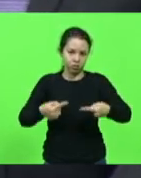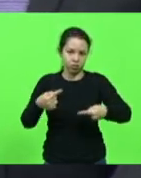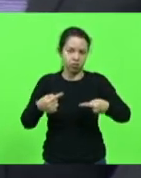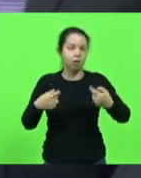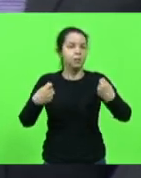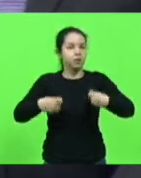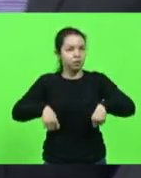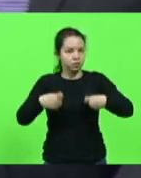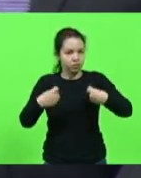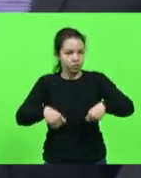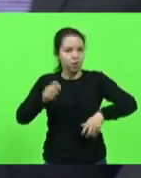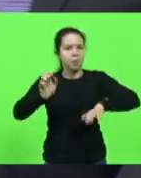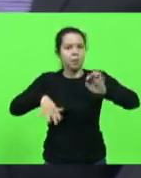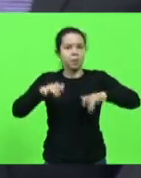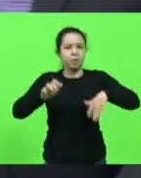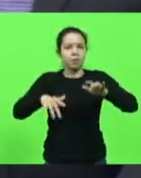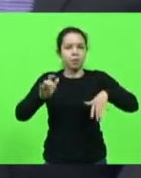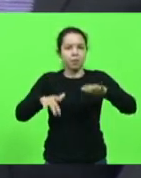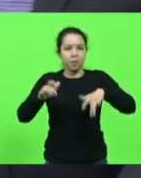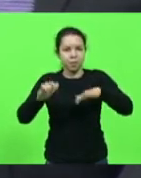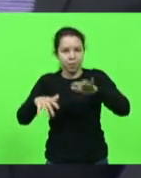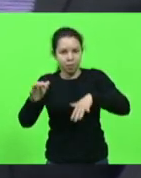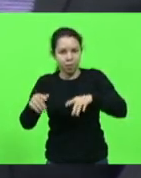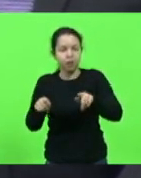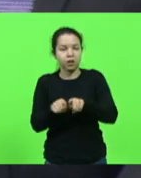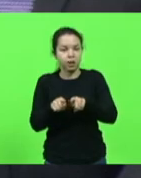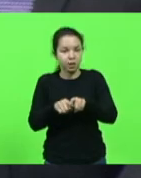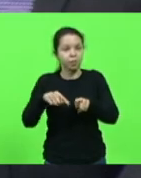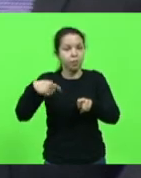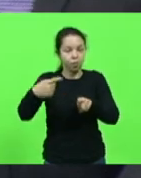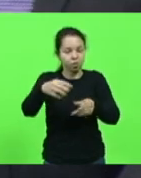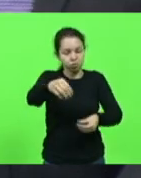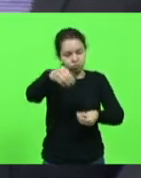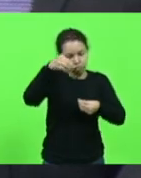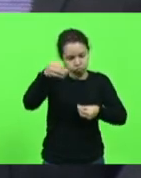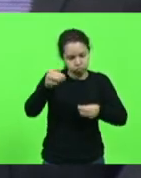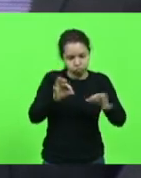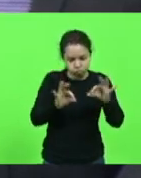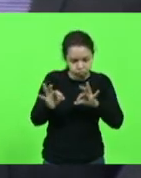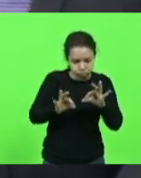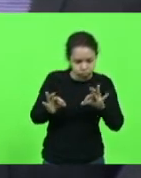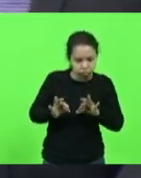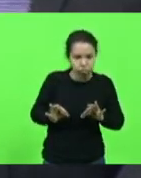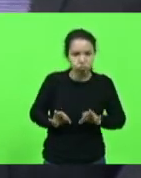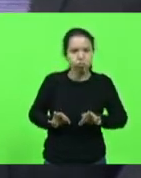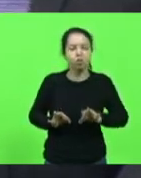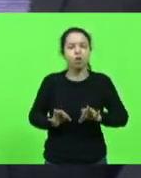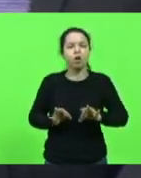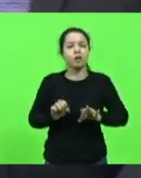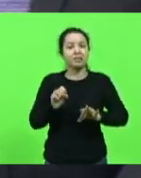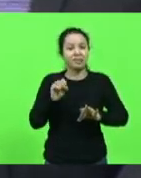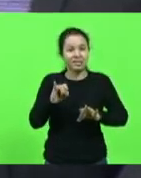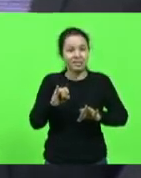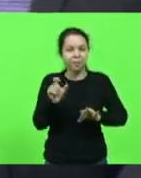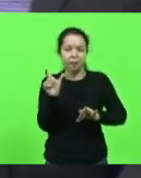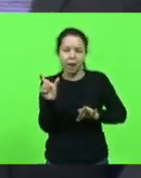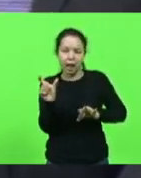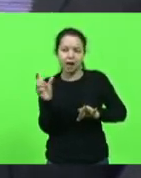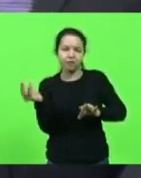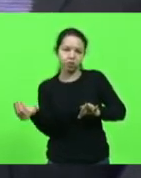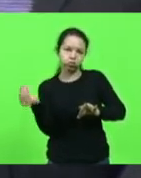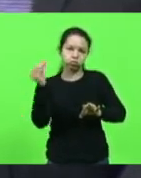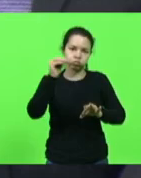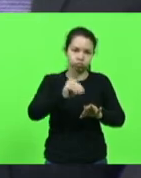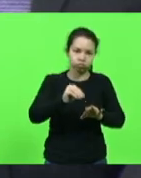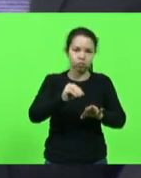que ser datilografadas e corrigida a datilografia. E depois, se ali fosse acrescentado apenas uma palavra, todo aquele